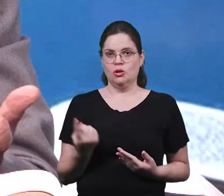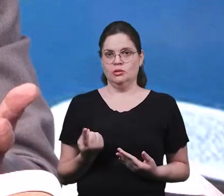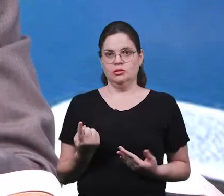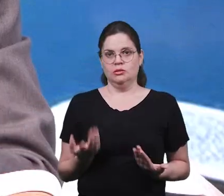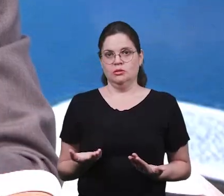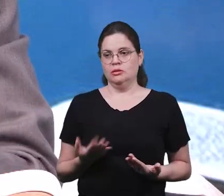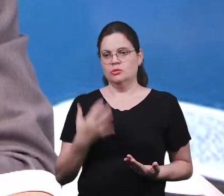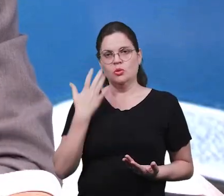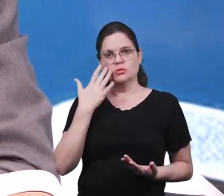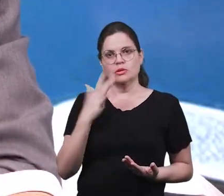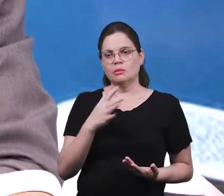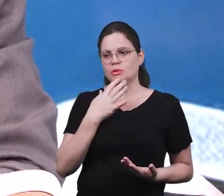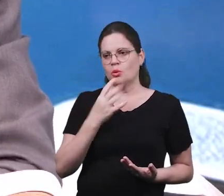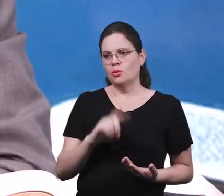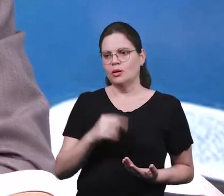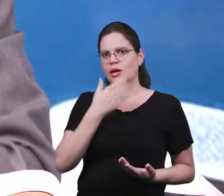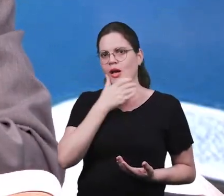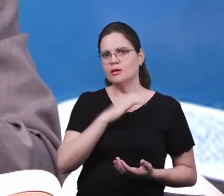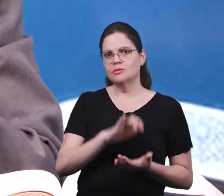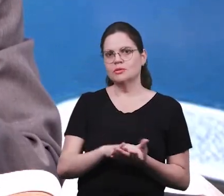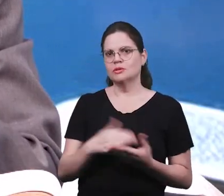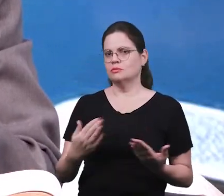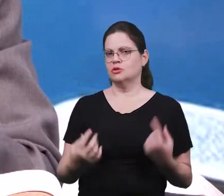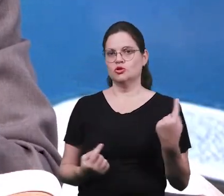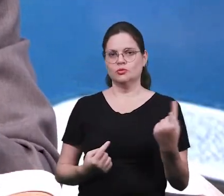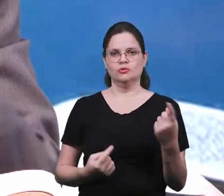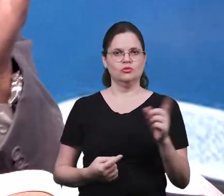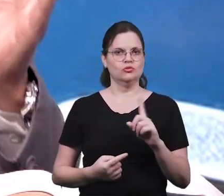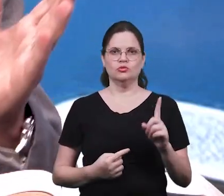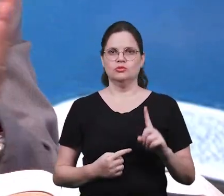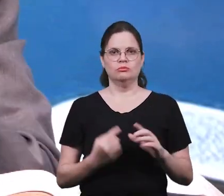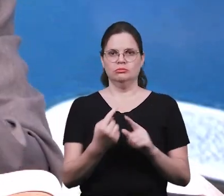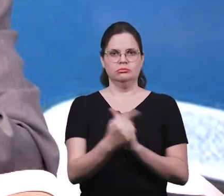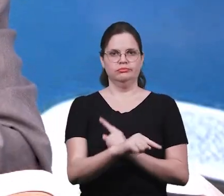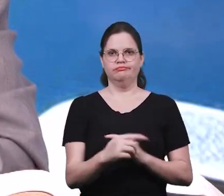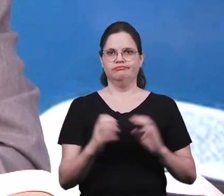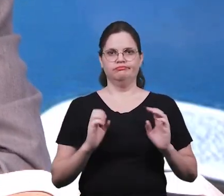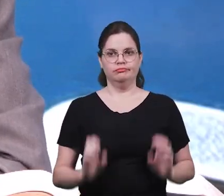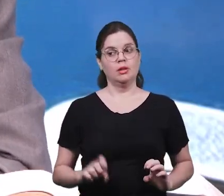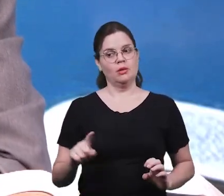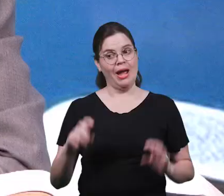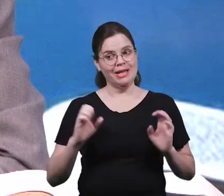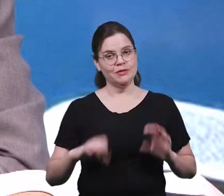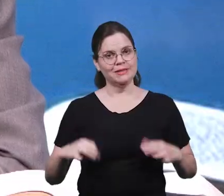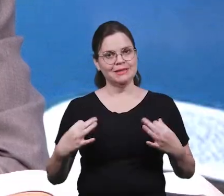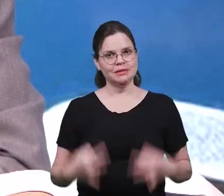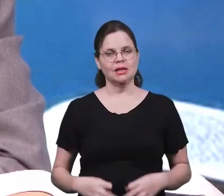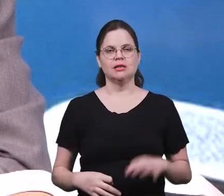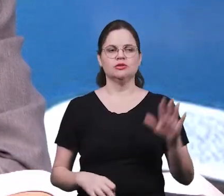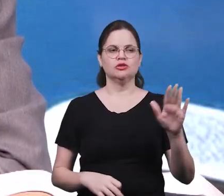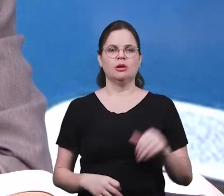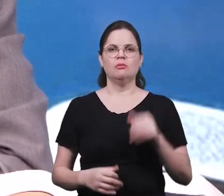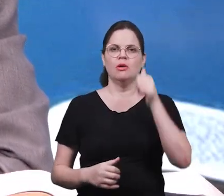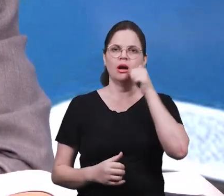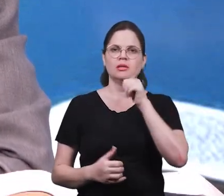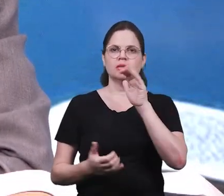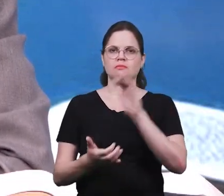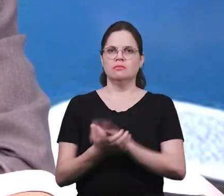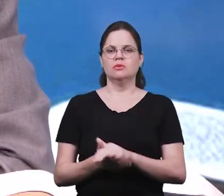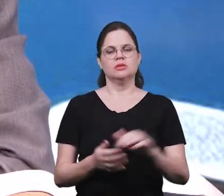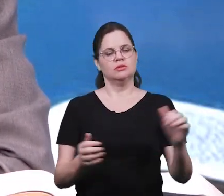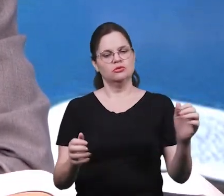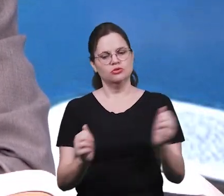ainda o marido dela, e ir sozinho, isso seria fora da ética. Então ele agiu eticamente nesse sentido, né? E é